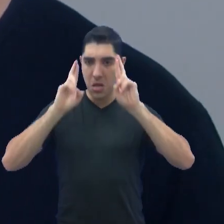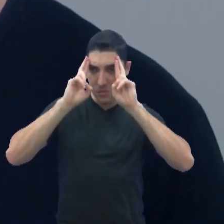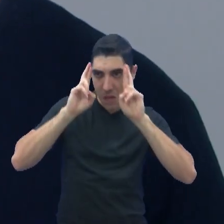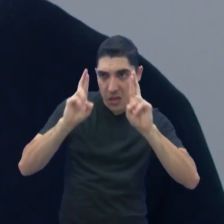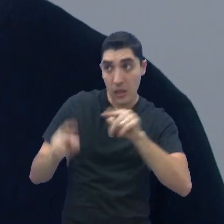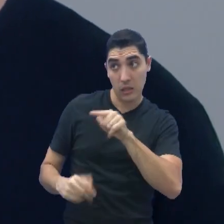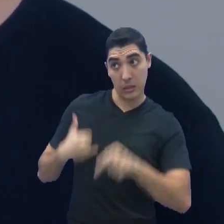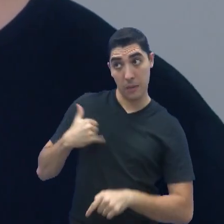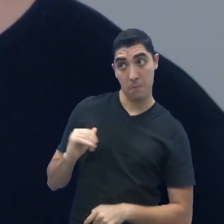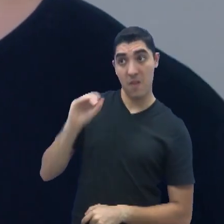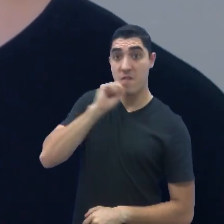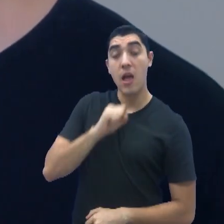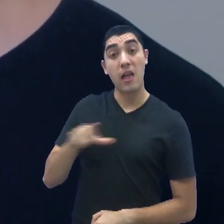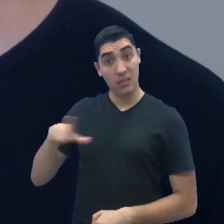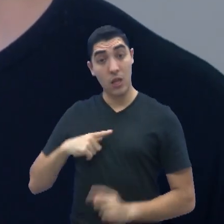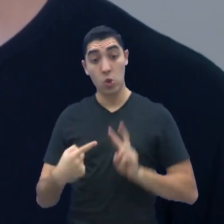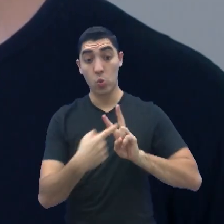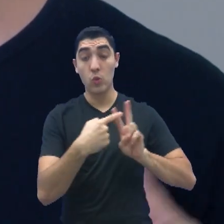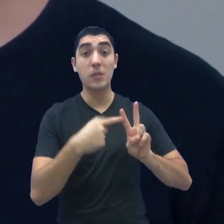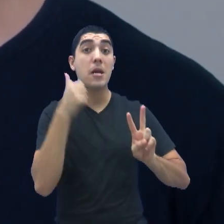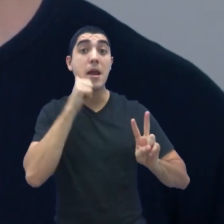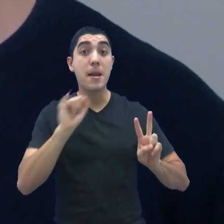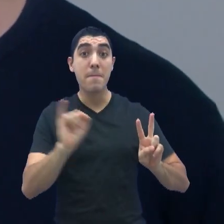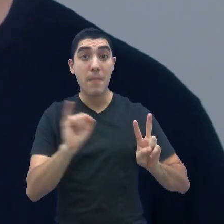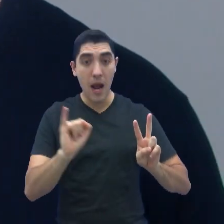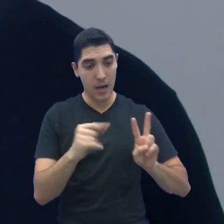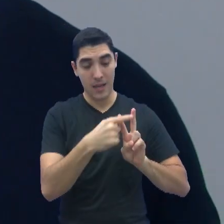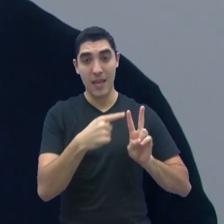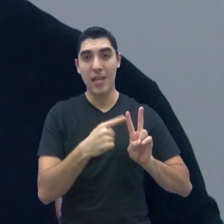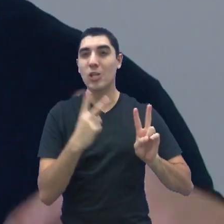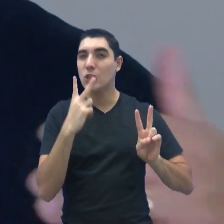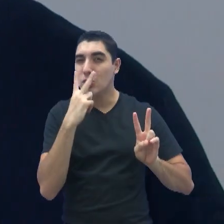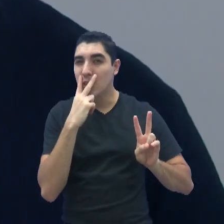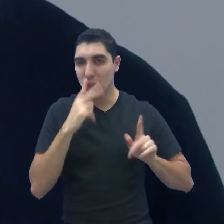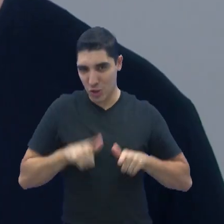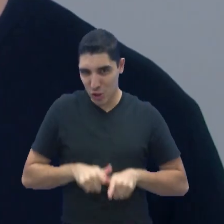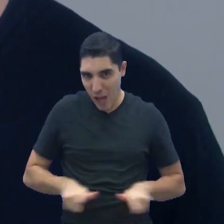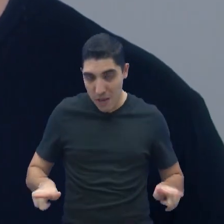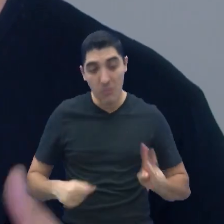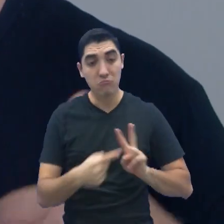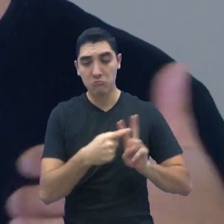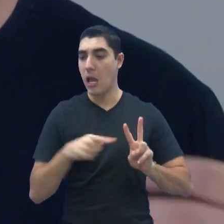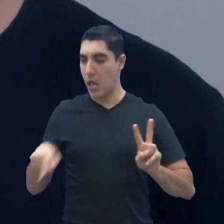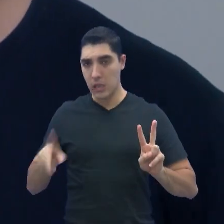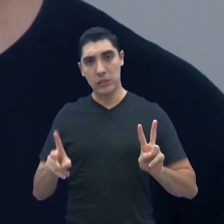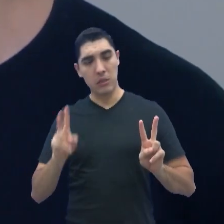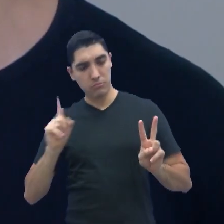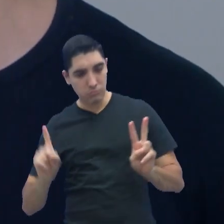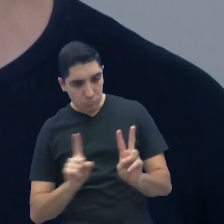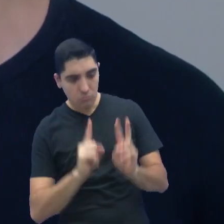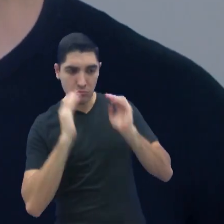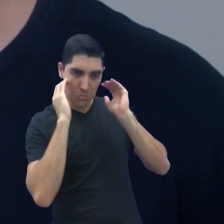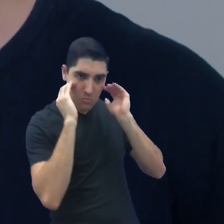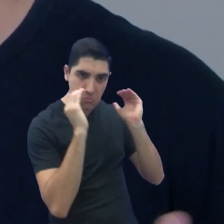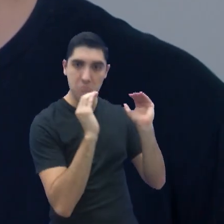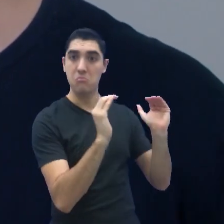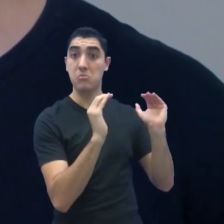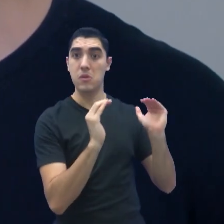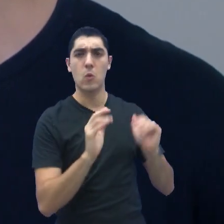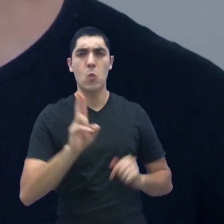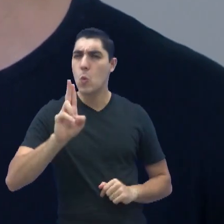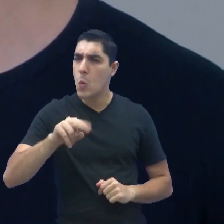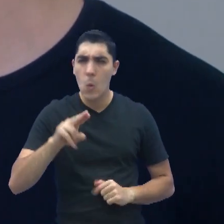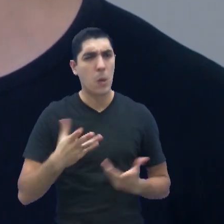o próximo. Ele tem 2 irmãs também, o Bento tem uma irmã gêmea, tem 2 menininhas lá em casa também, ele sempre está respeitando, nunca fez nada com relação a